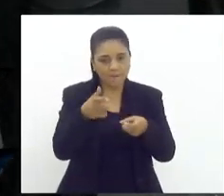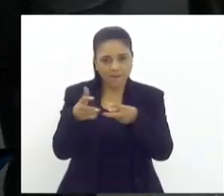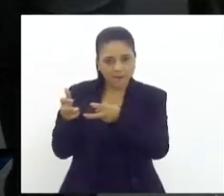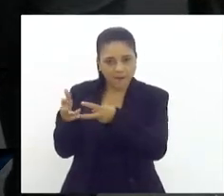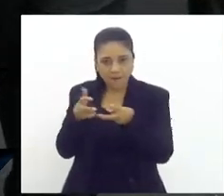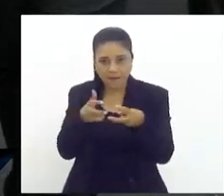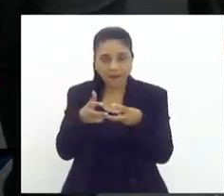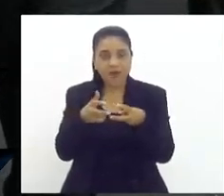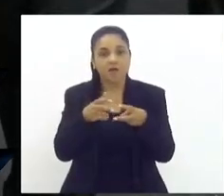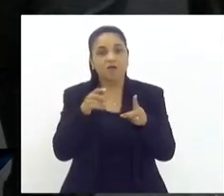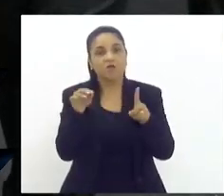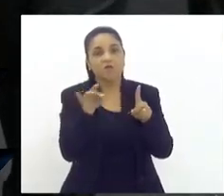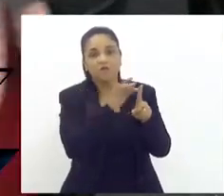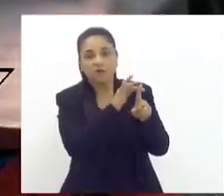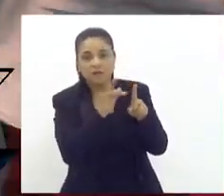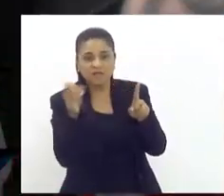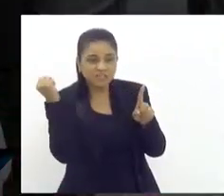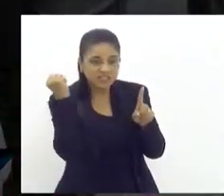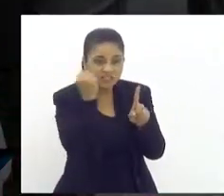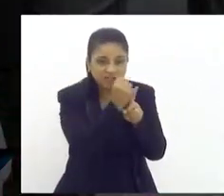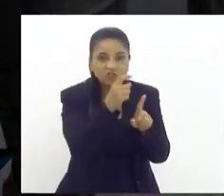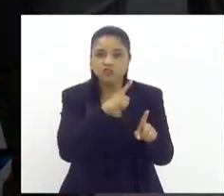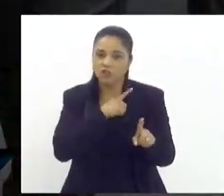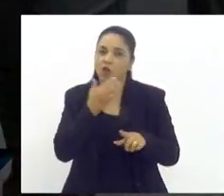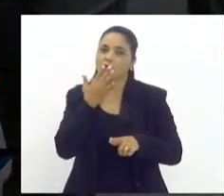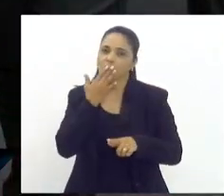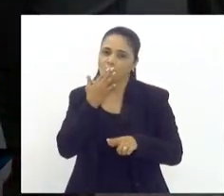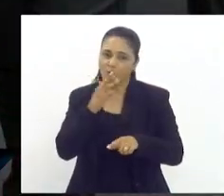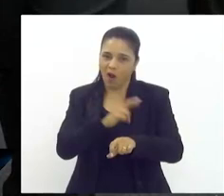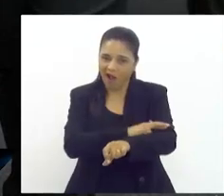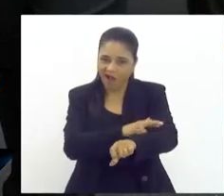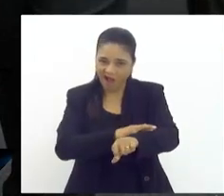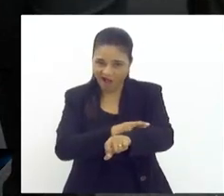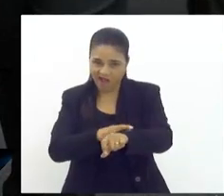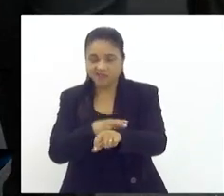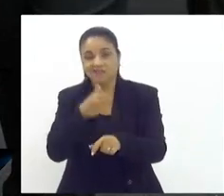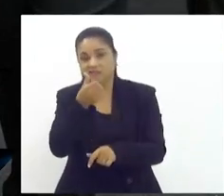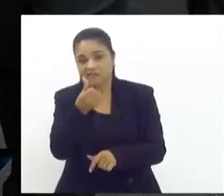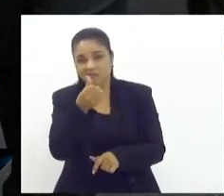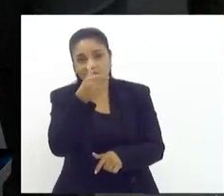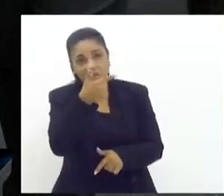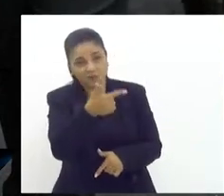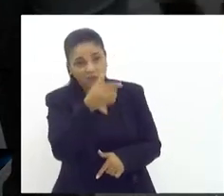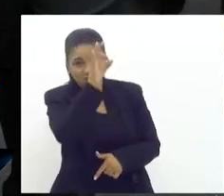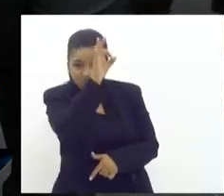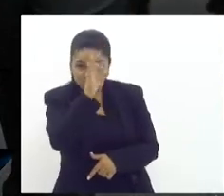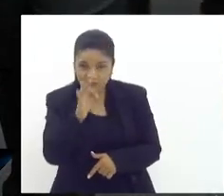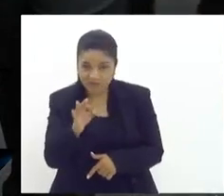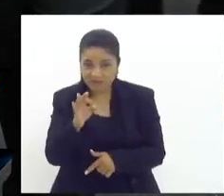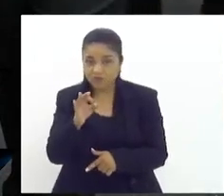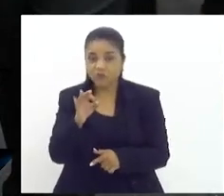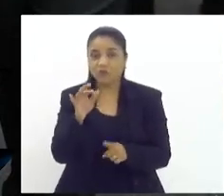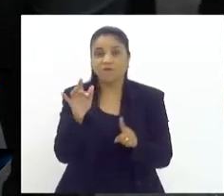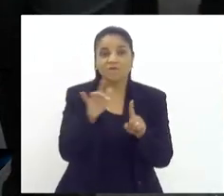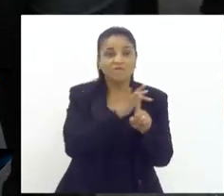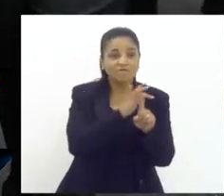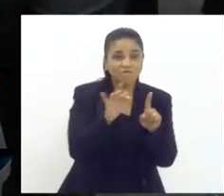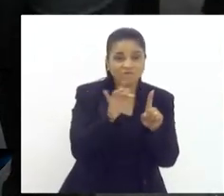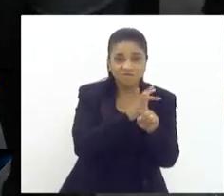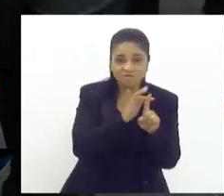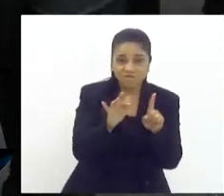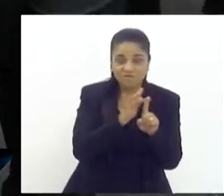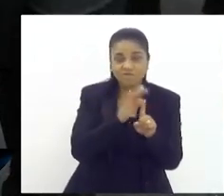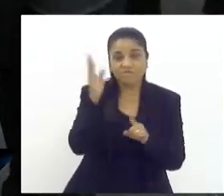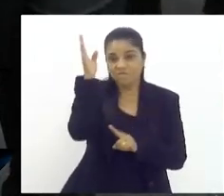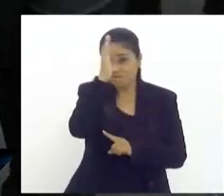o feminicídio tem cor também 62% das vítimas de feminicídios